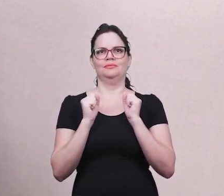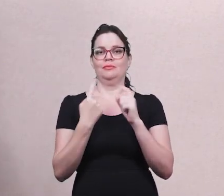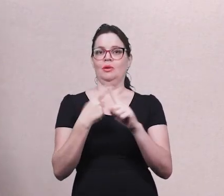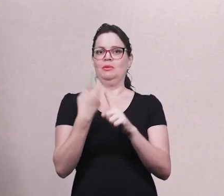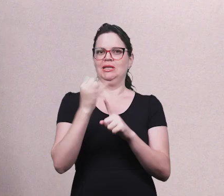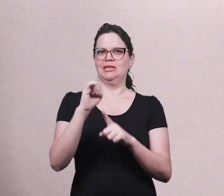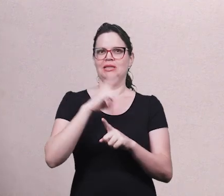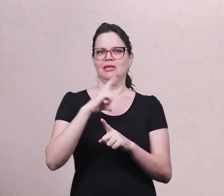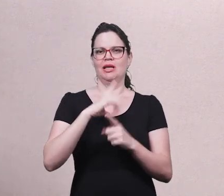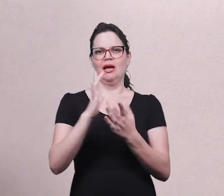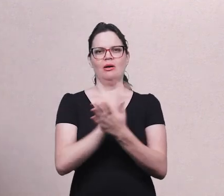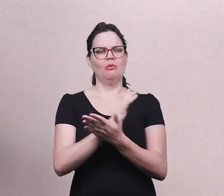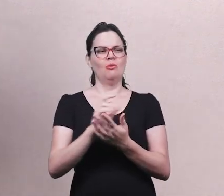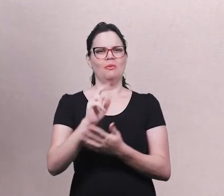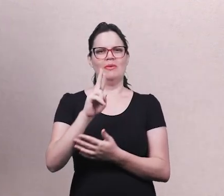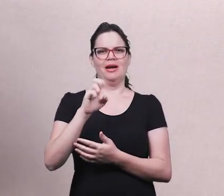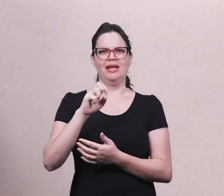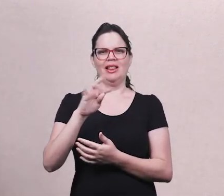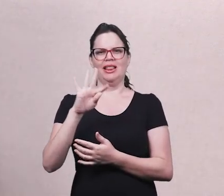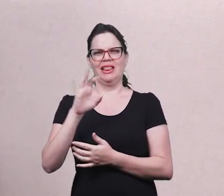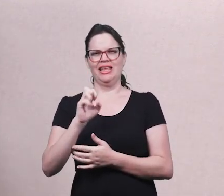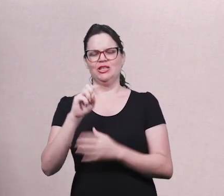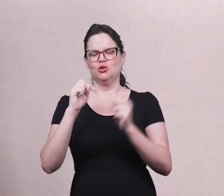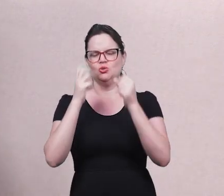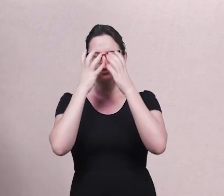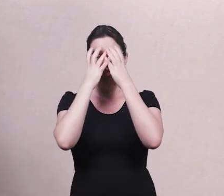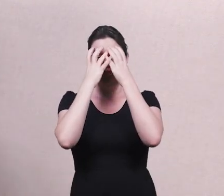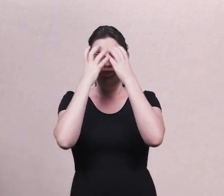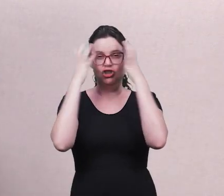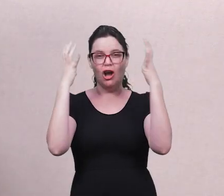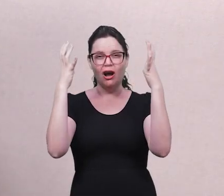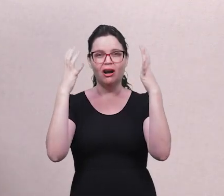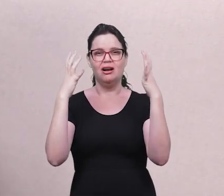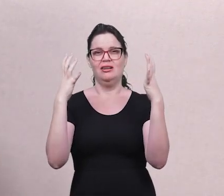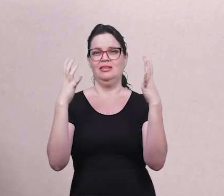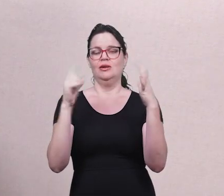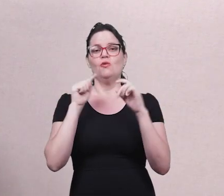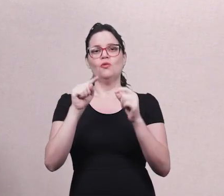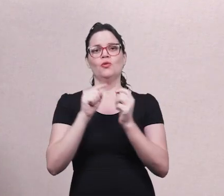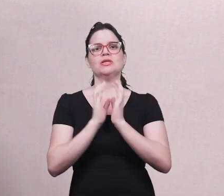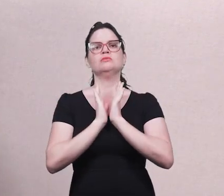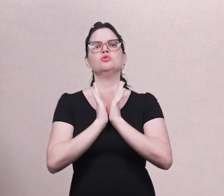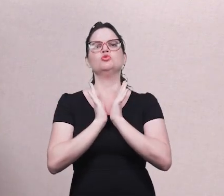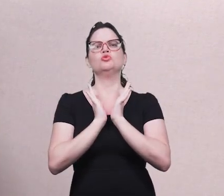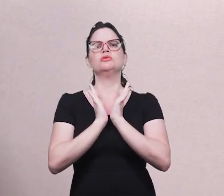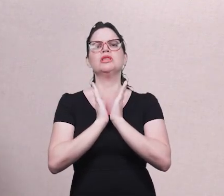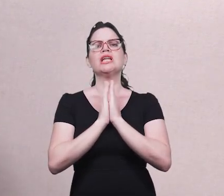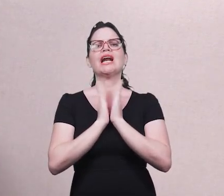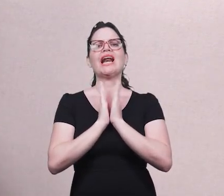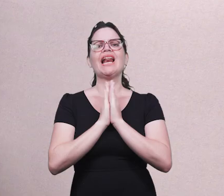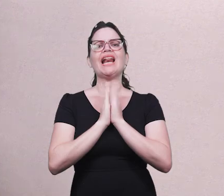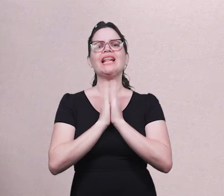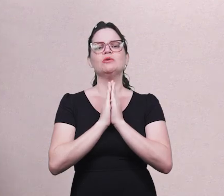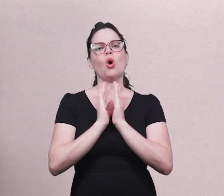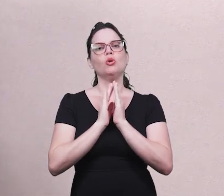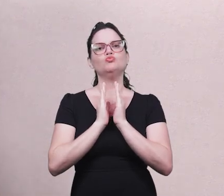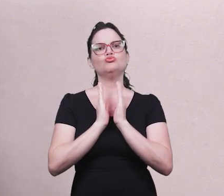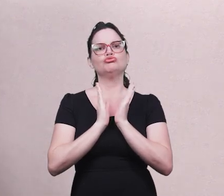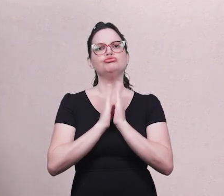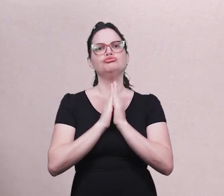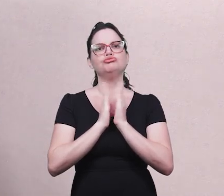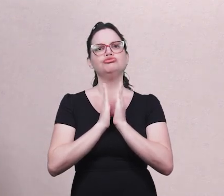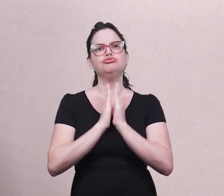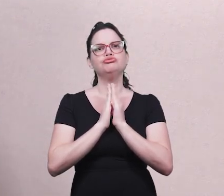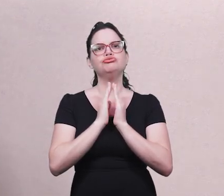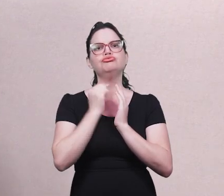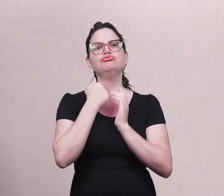está ali com uma rinite, que está tudo inchado, você vibra a língua ou os